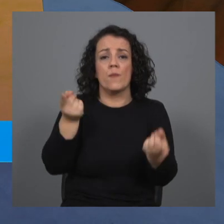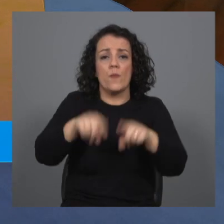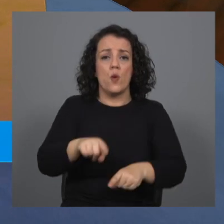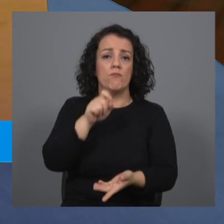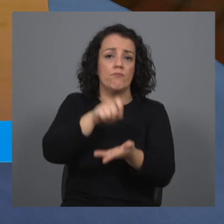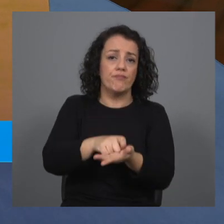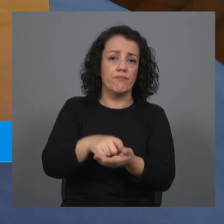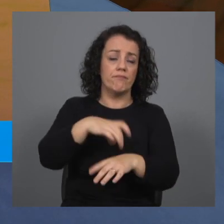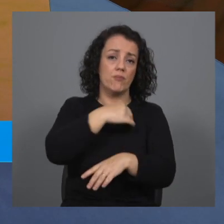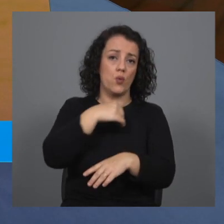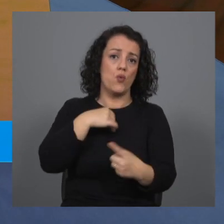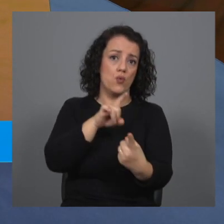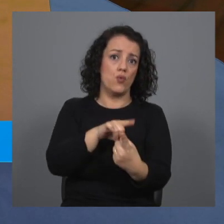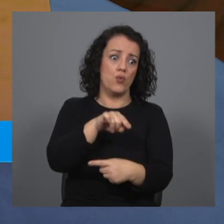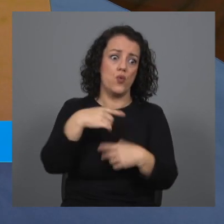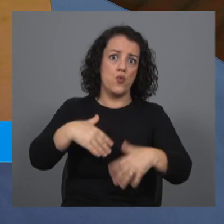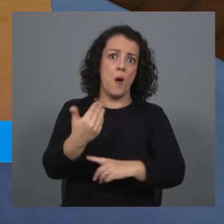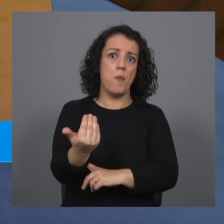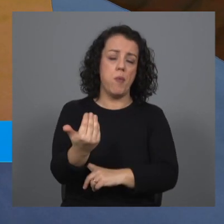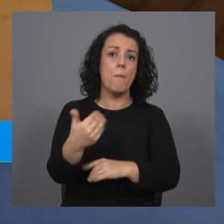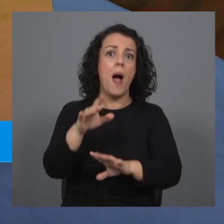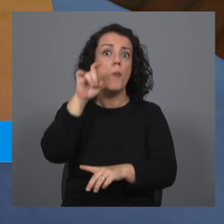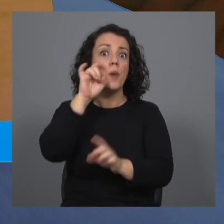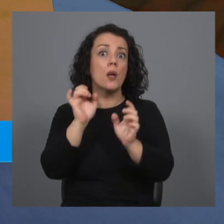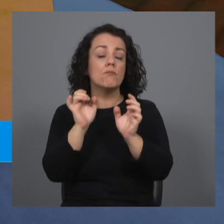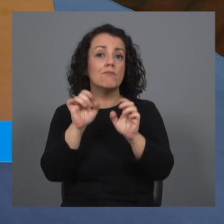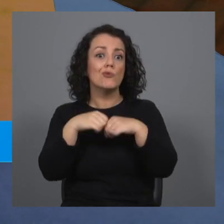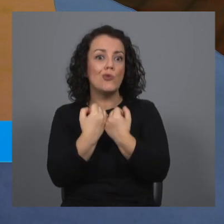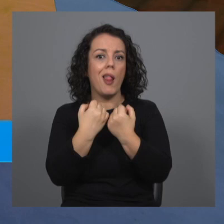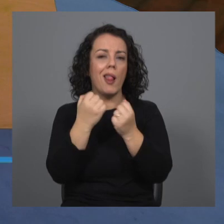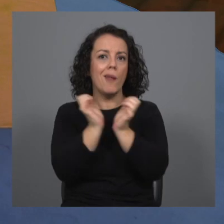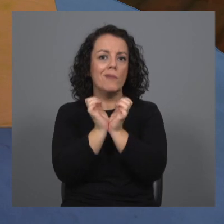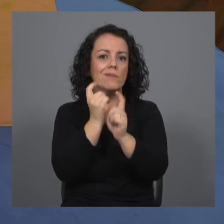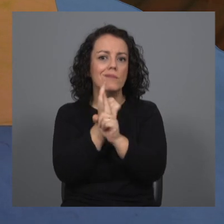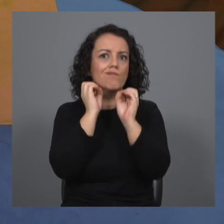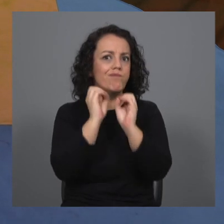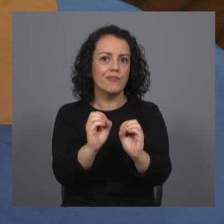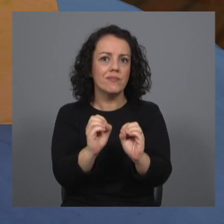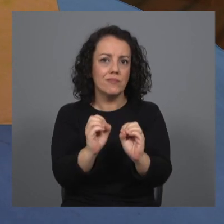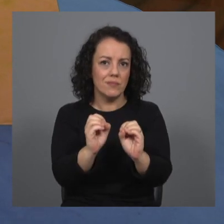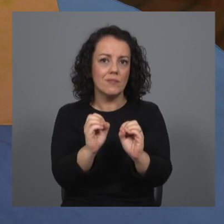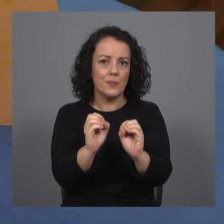destas consultas, que tarda a chegar, não é? Sem proteção social, em muitos sem casos. Sem proteção social,